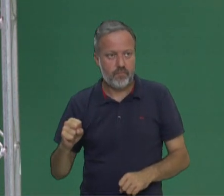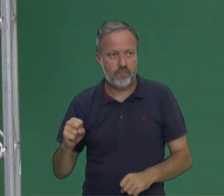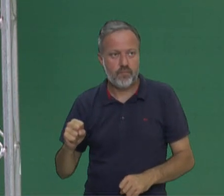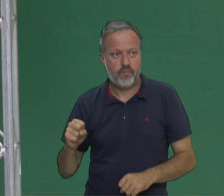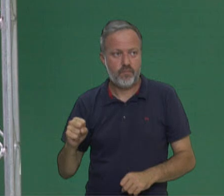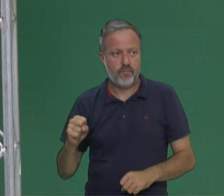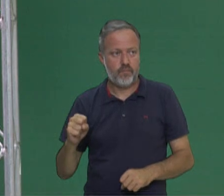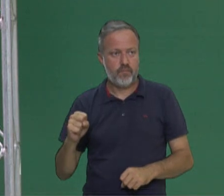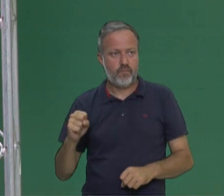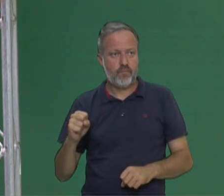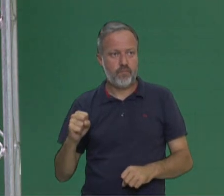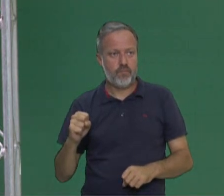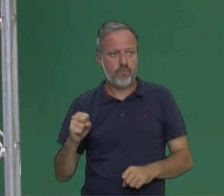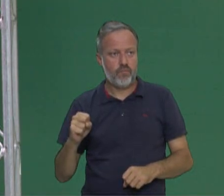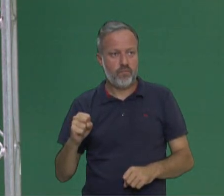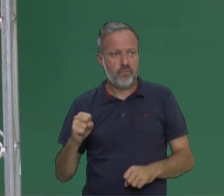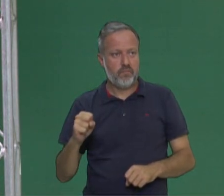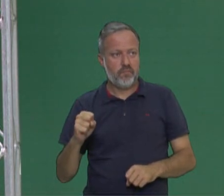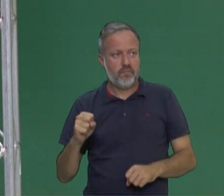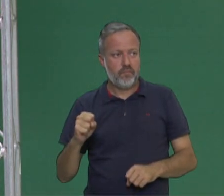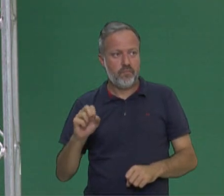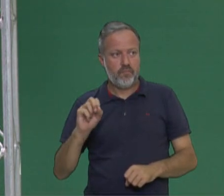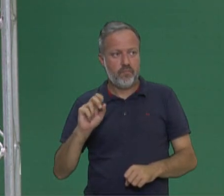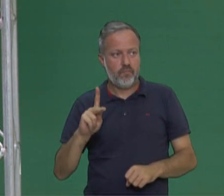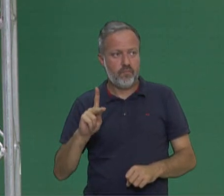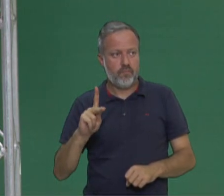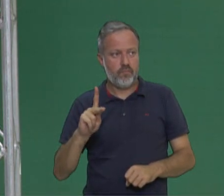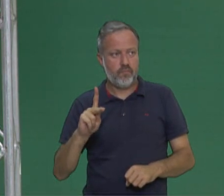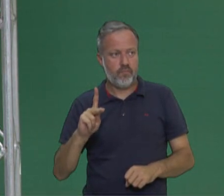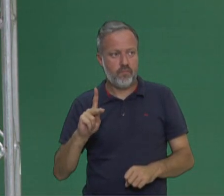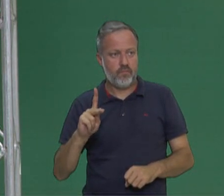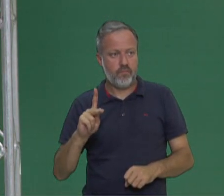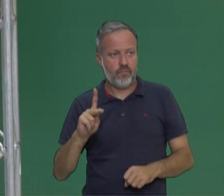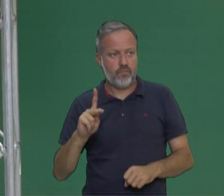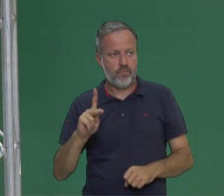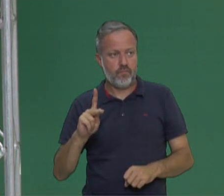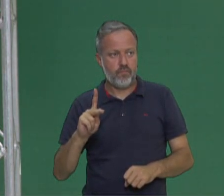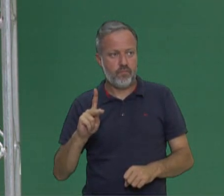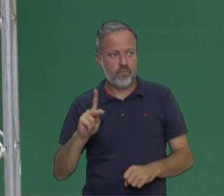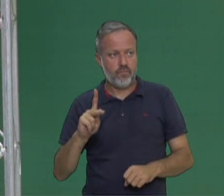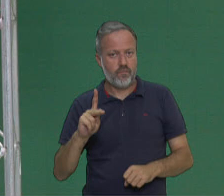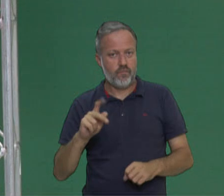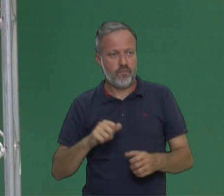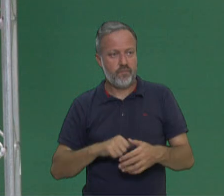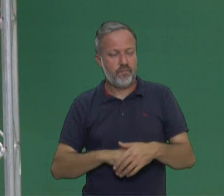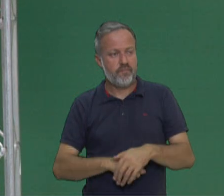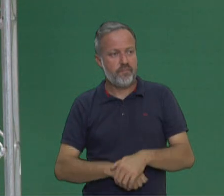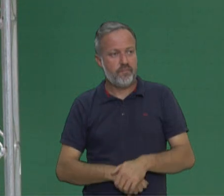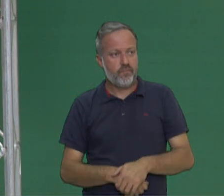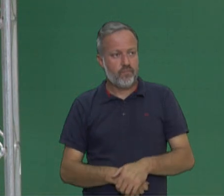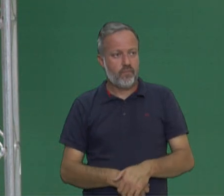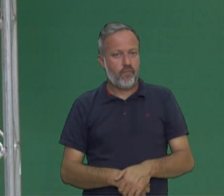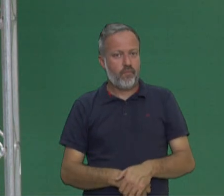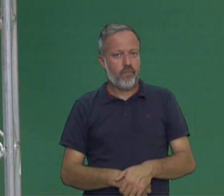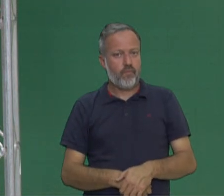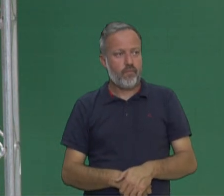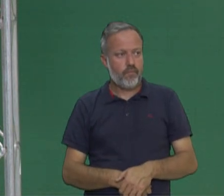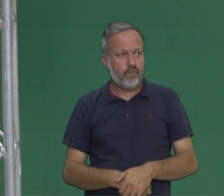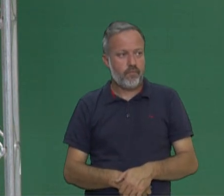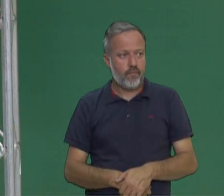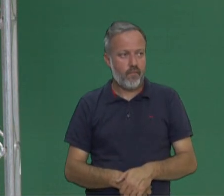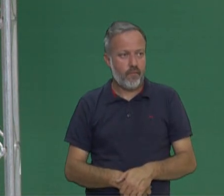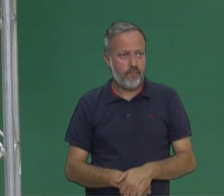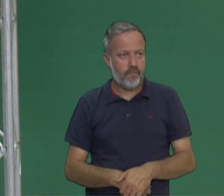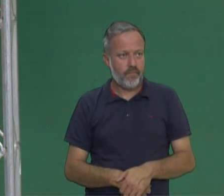pergunta. E era para ele estar aqui em cima. Vou dar uma olhada no corretor ortográfico do meu computador, deve ser isso.